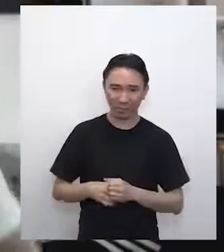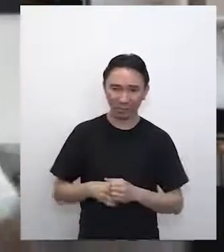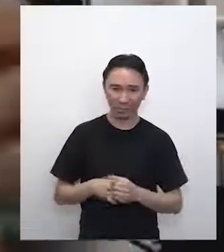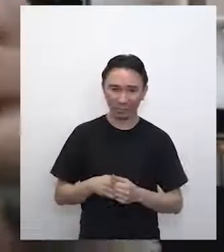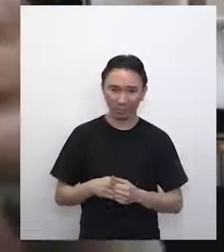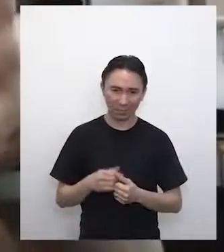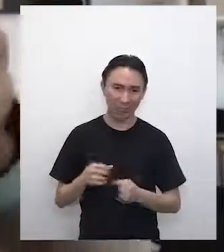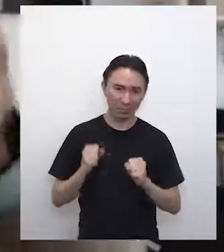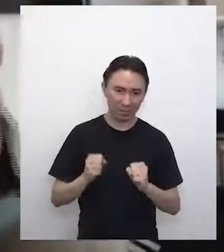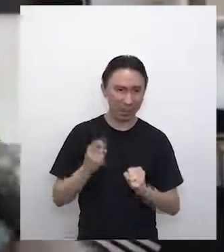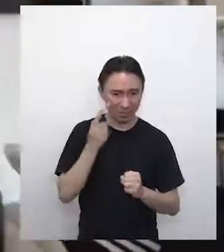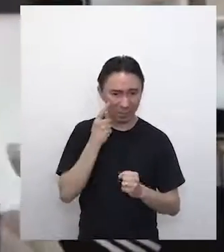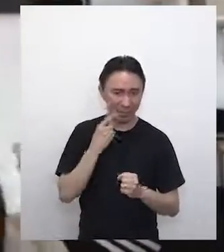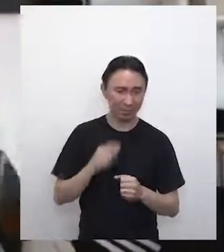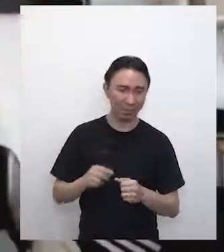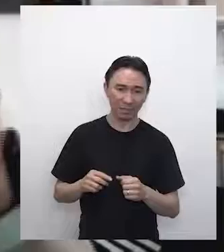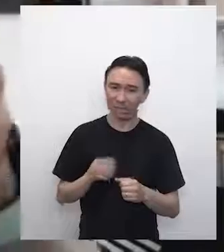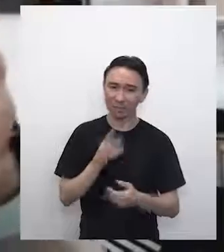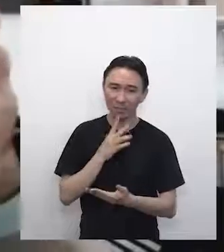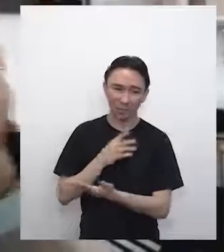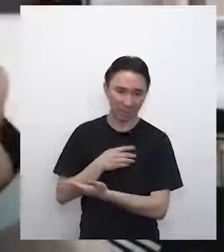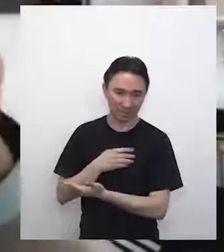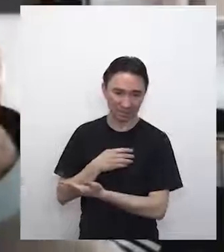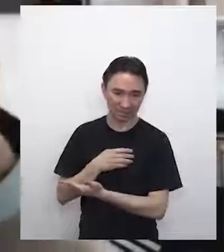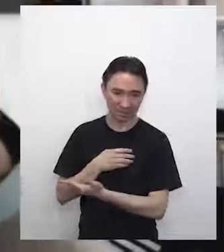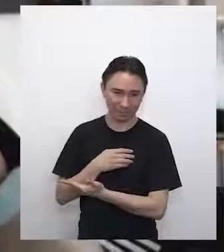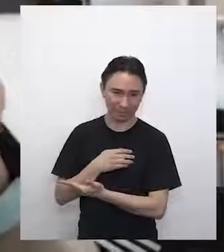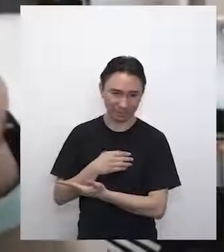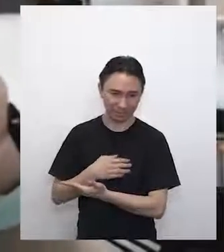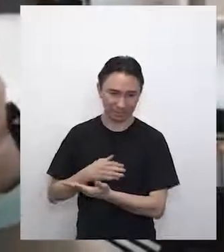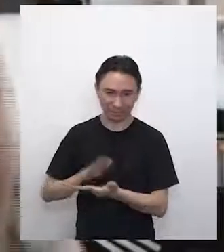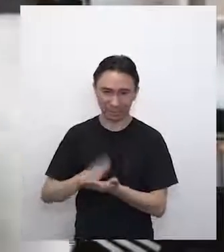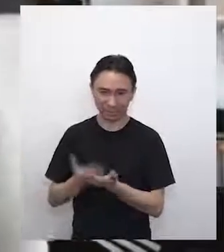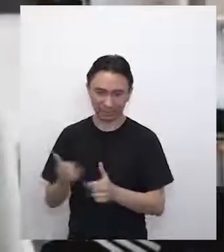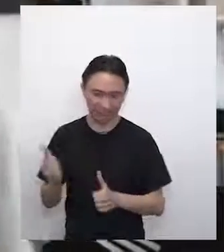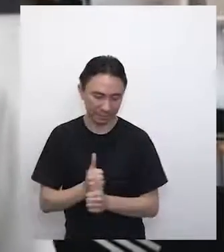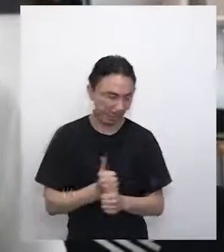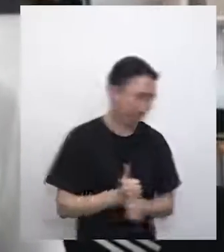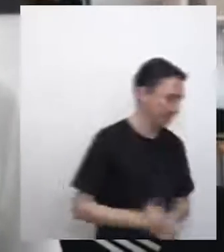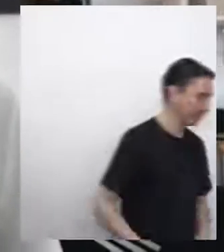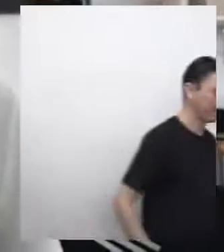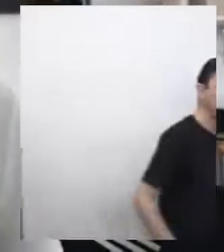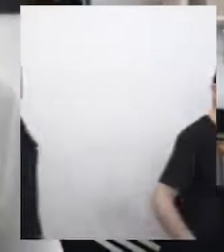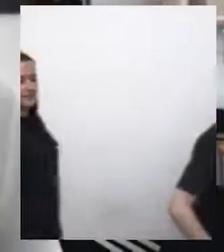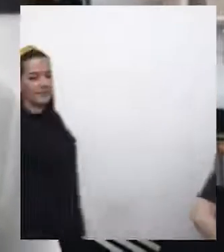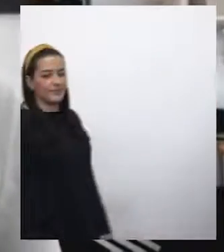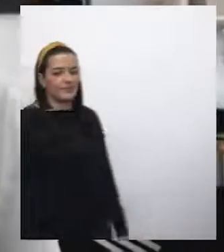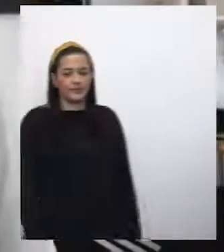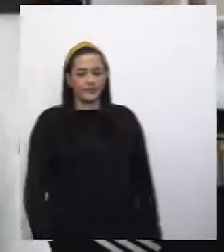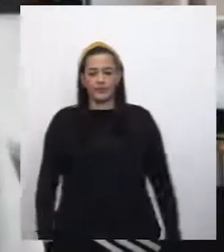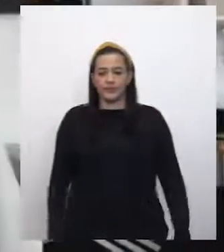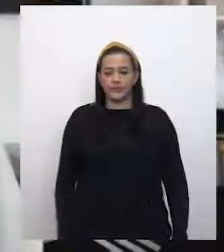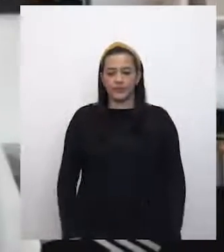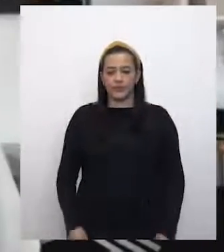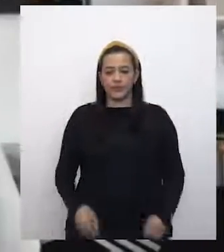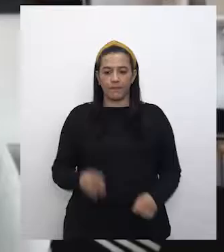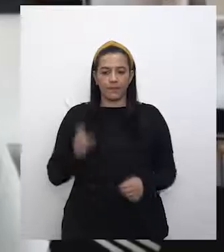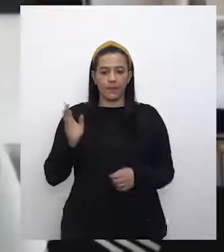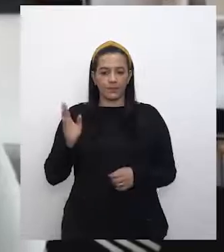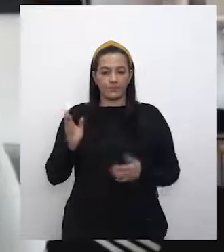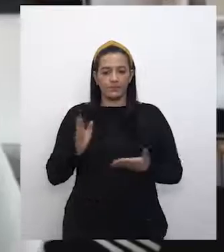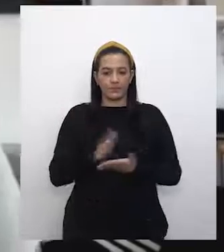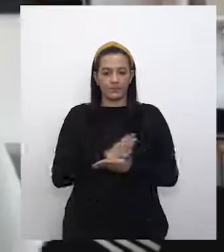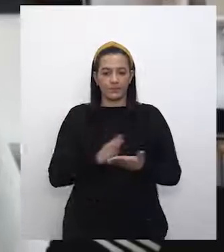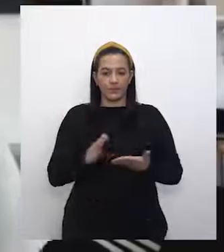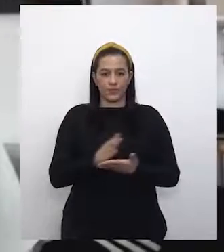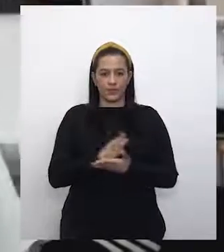LED? LED são esses materiais aqui, esses objetos, né? O professor Paulo vai falar um pouquinho